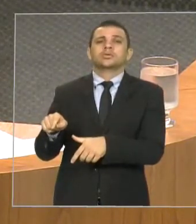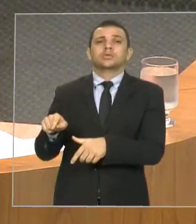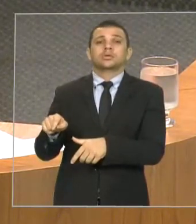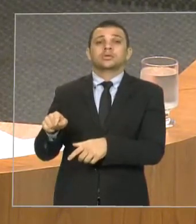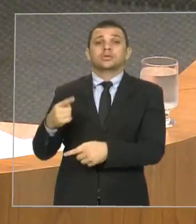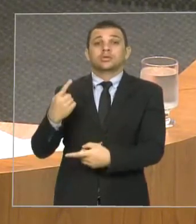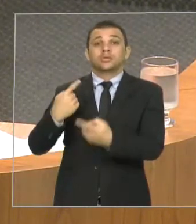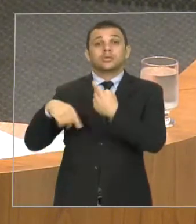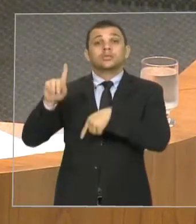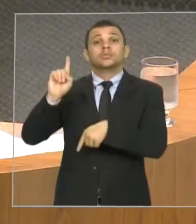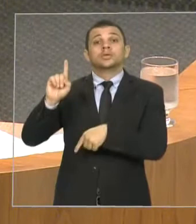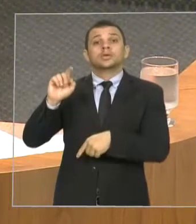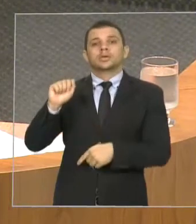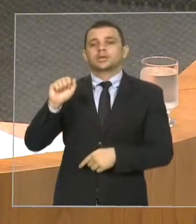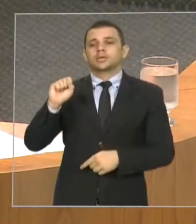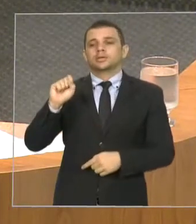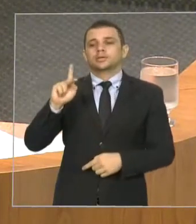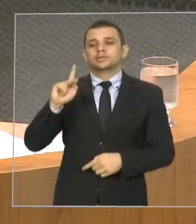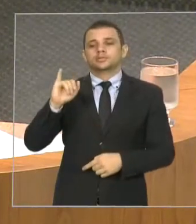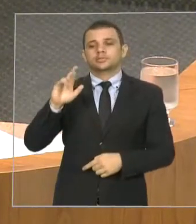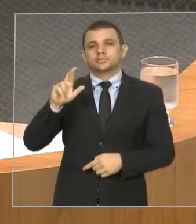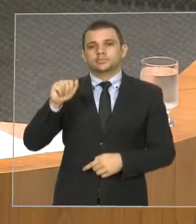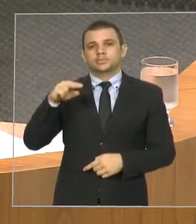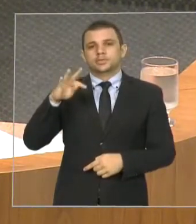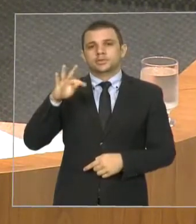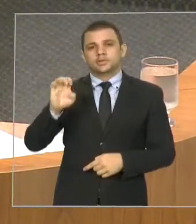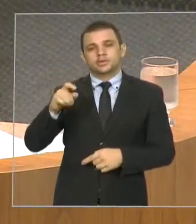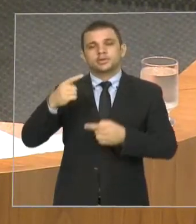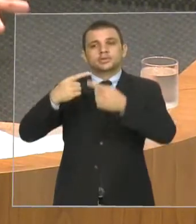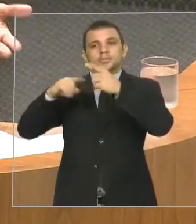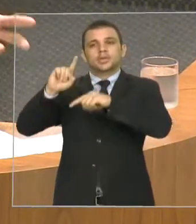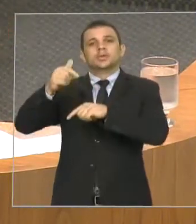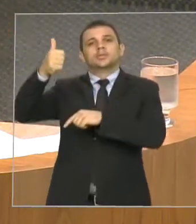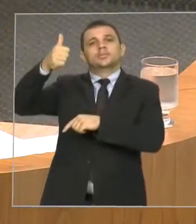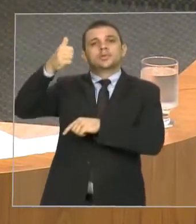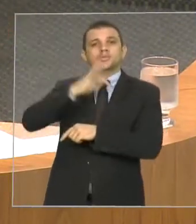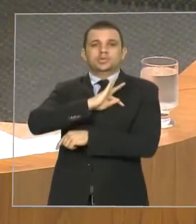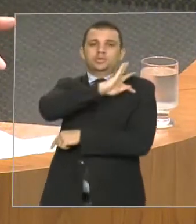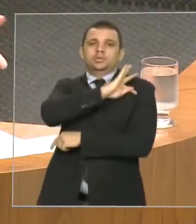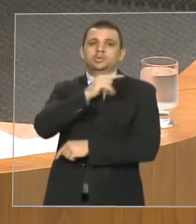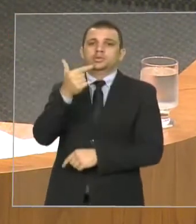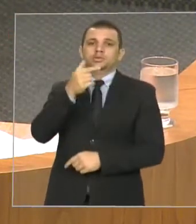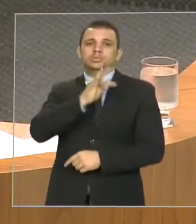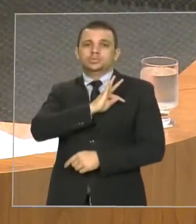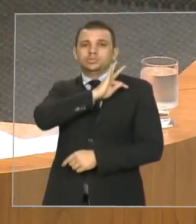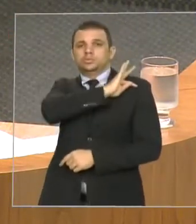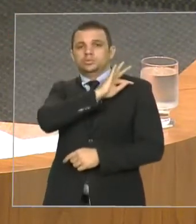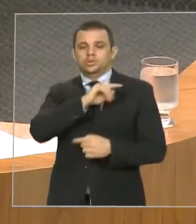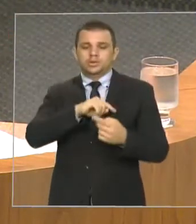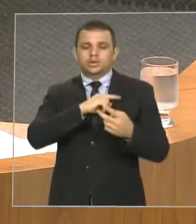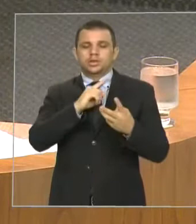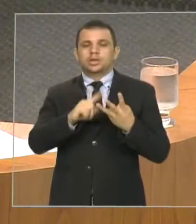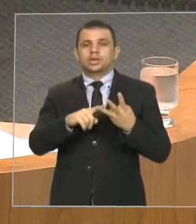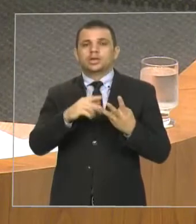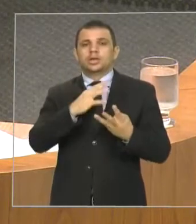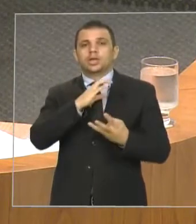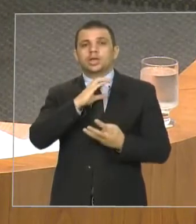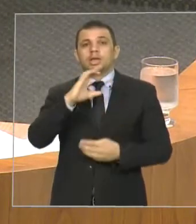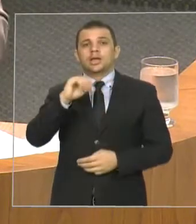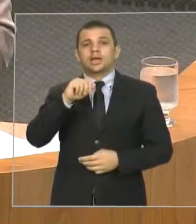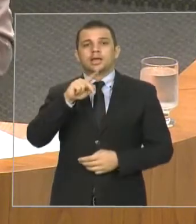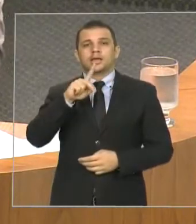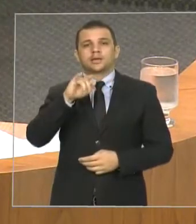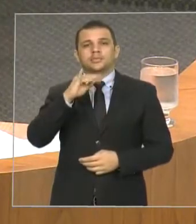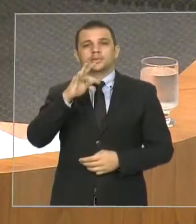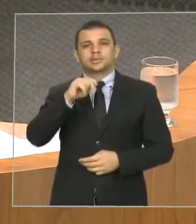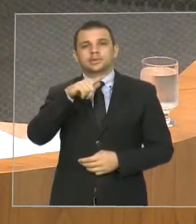promovido a aspirante, a segundo-tenente, a primeiro-tenente, a capitão, a major, tenente-coronel e